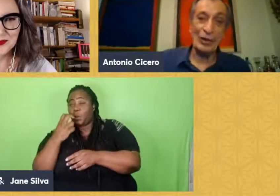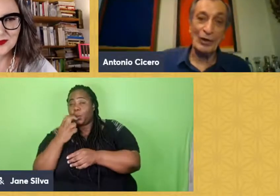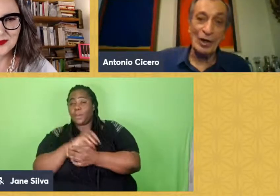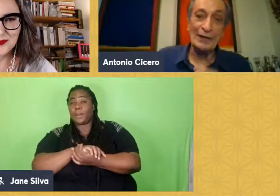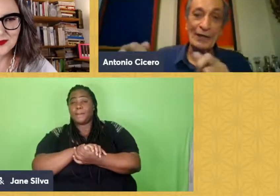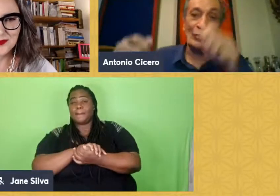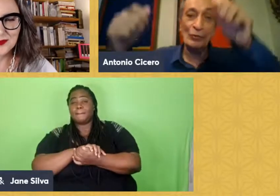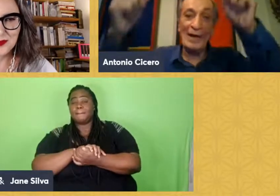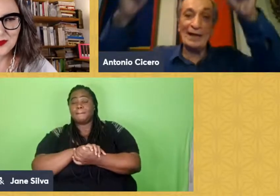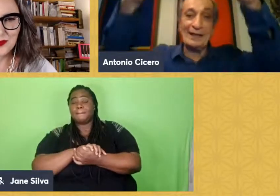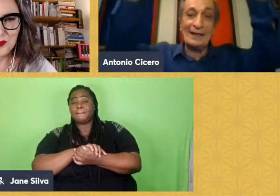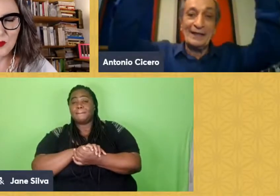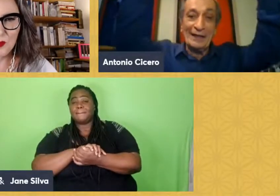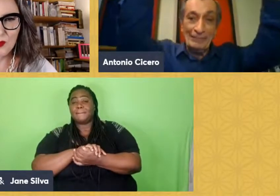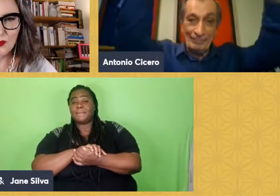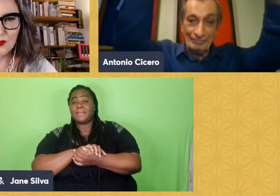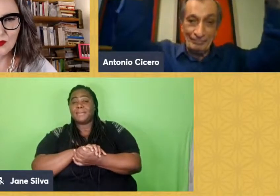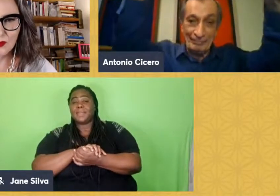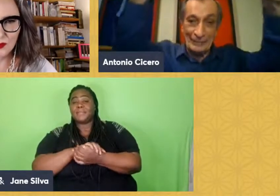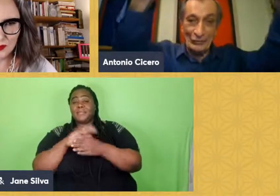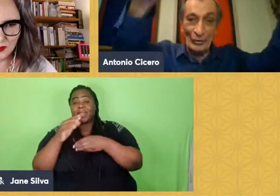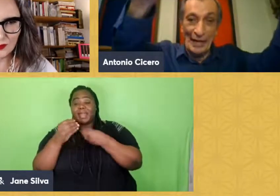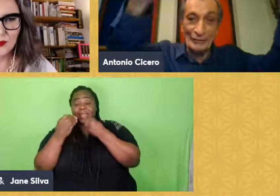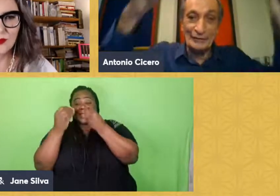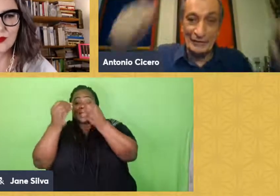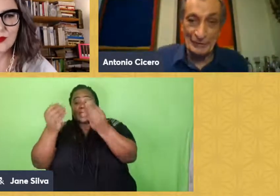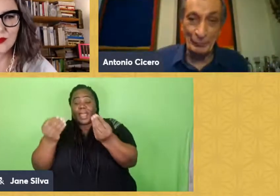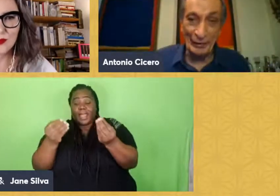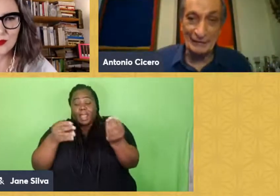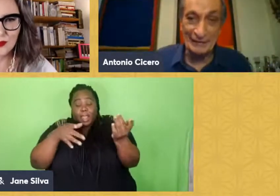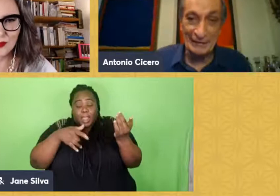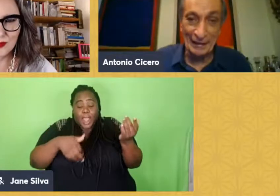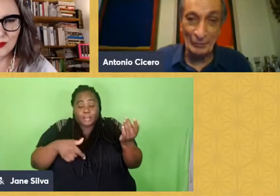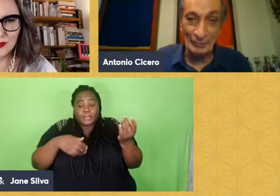e coloca uma lira do lado